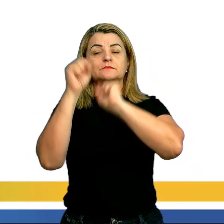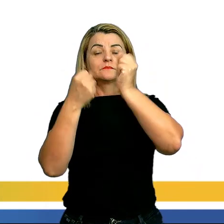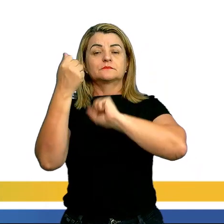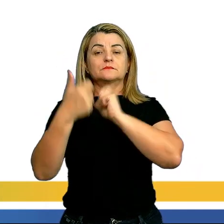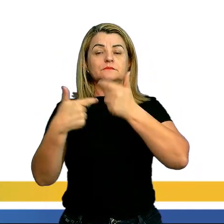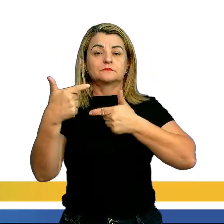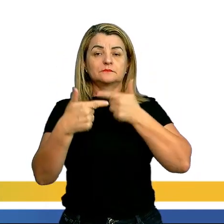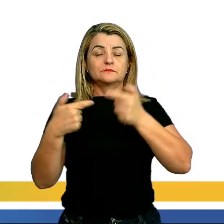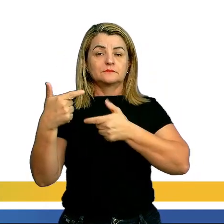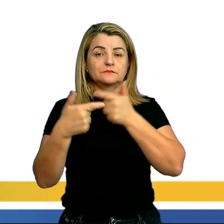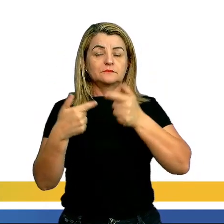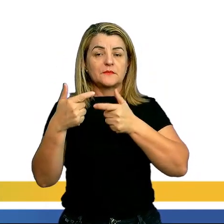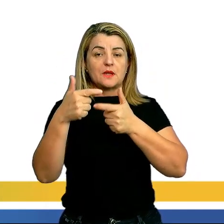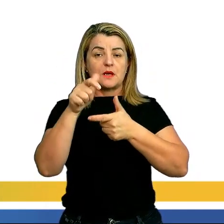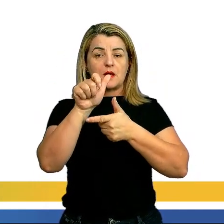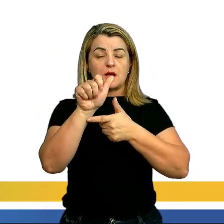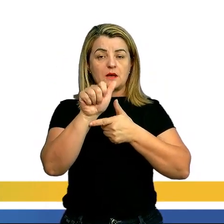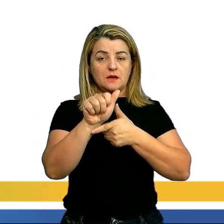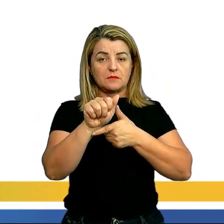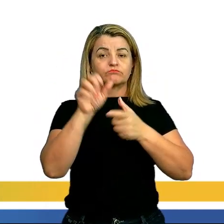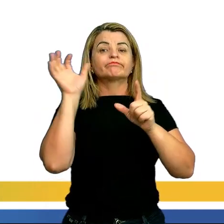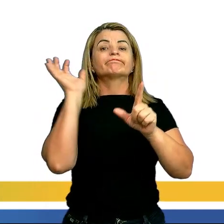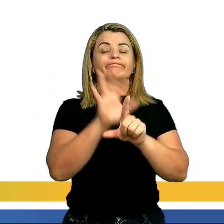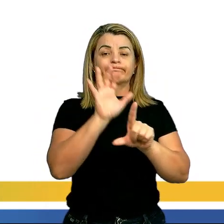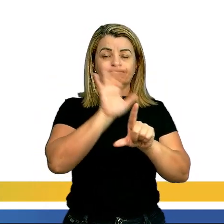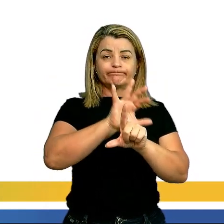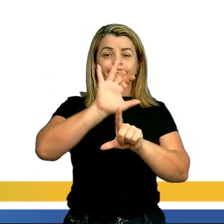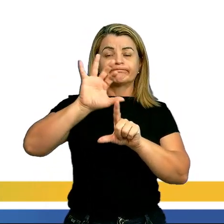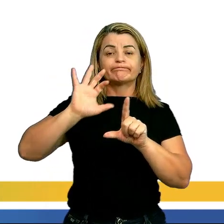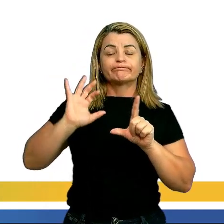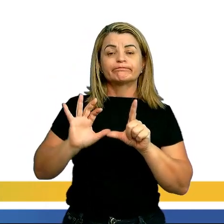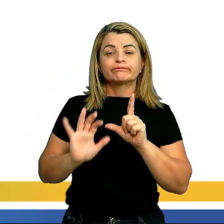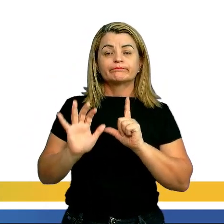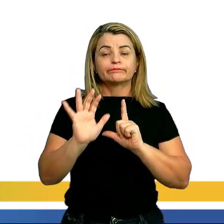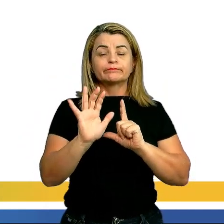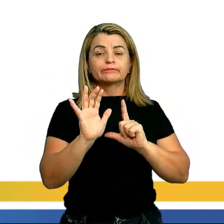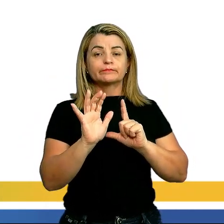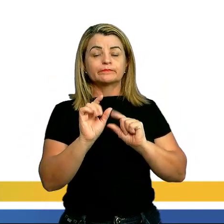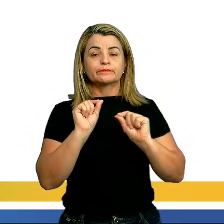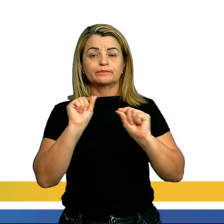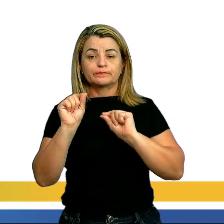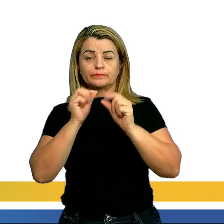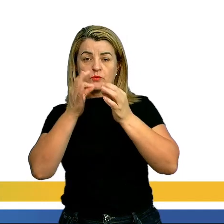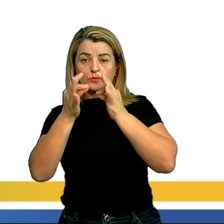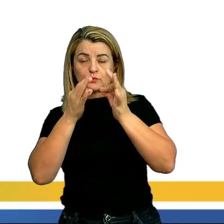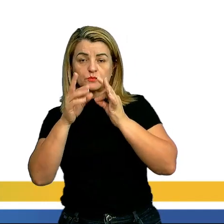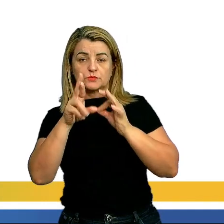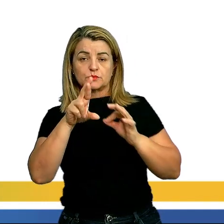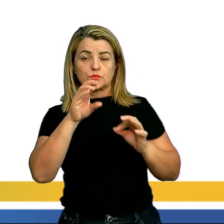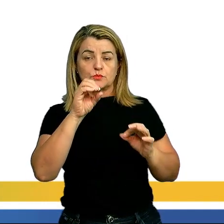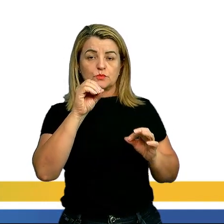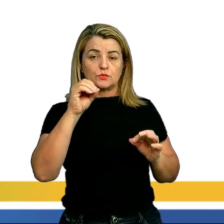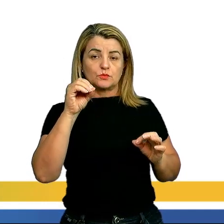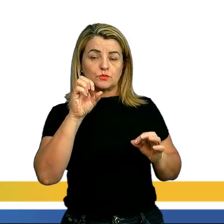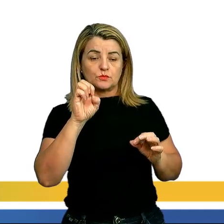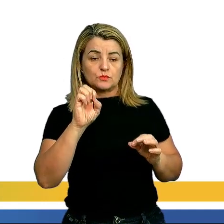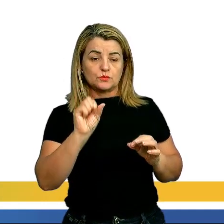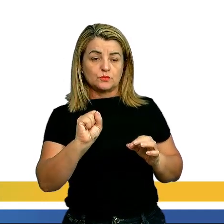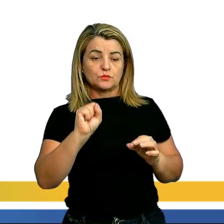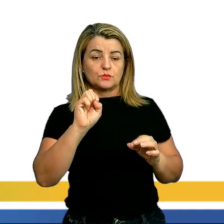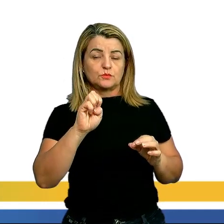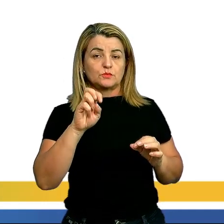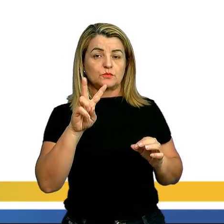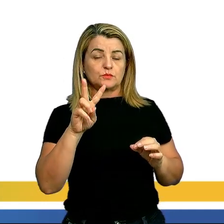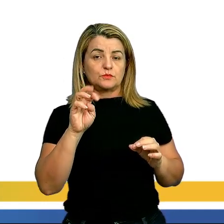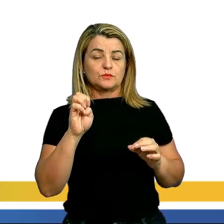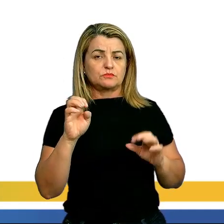ou seja, indústria de arma, incentivou o intervencionismo de Roosevelt, gerou uma corrida armamentista.